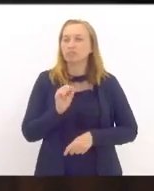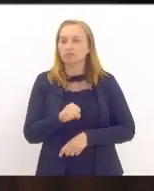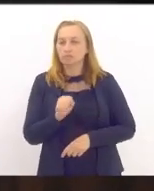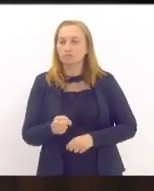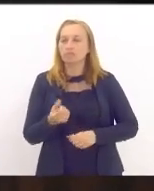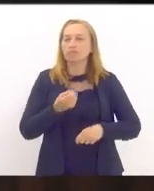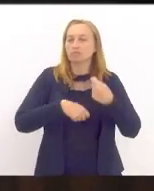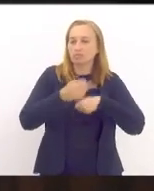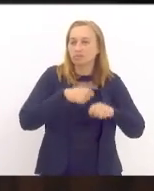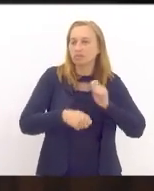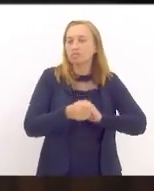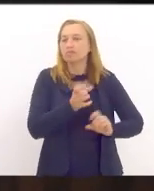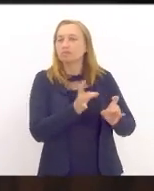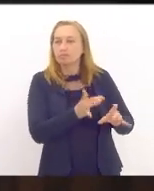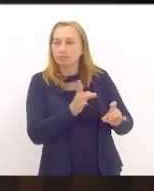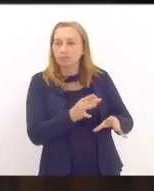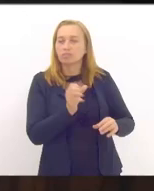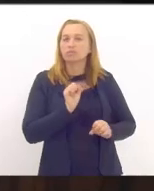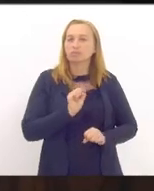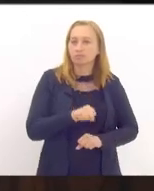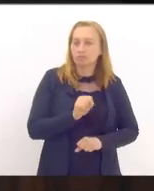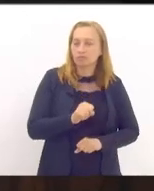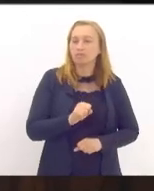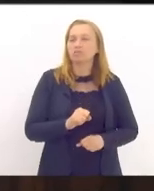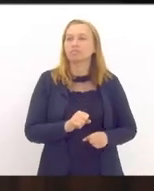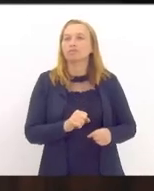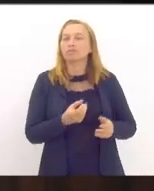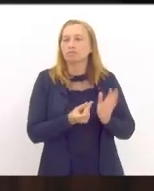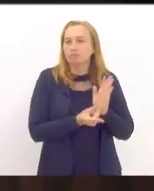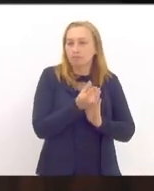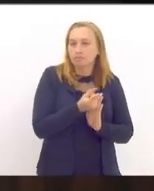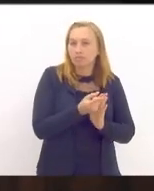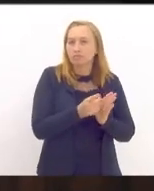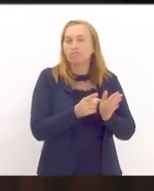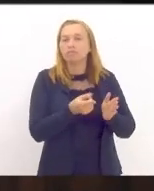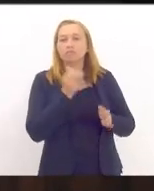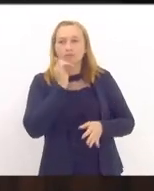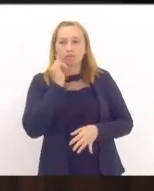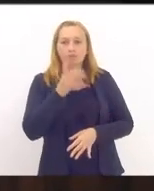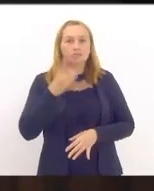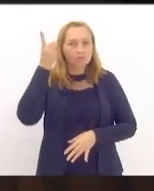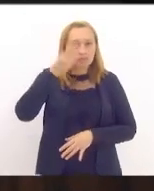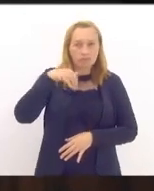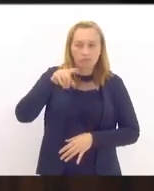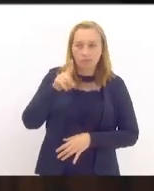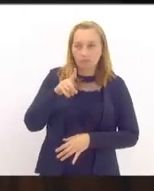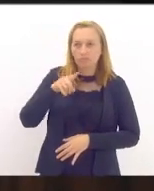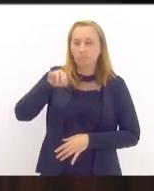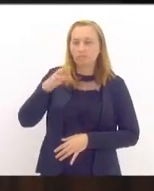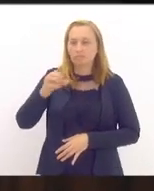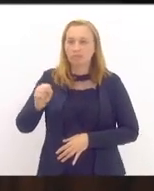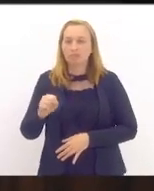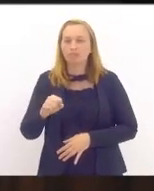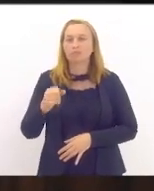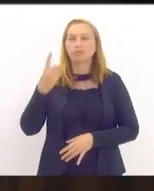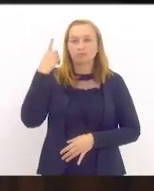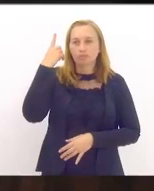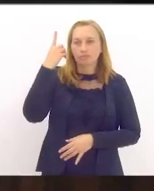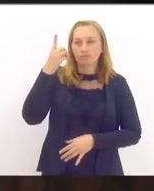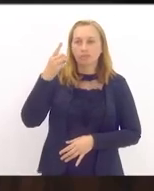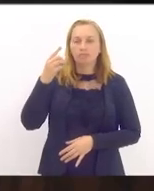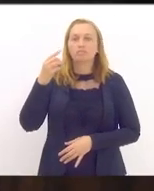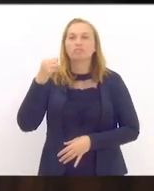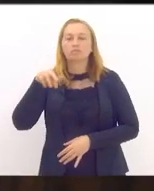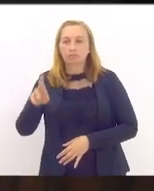começa favoráveis os principais movimento Regional favorável de orçamento favorável relatou os Deputado Marcos Miller valdec Carneiro Dani Monteiro waldeck Carneiro